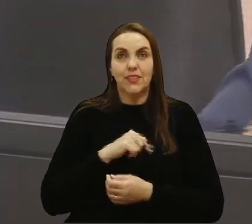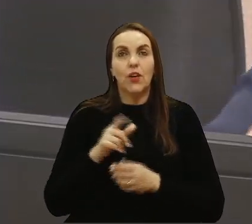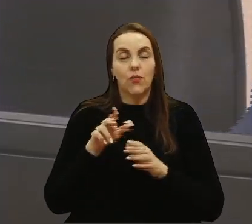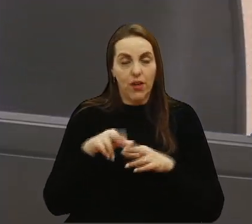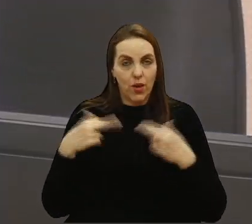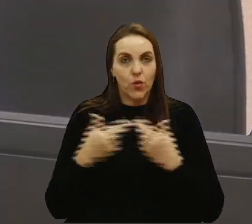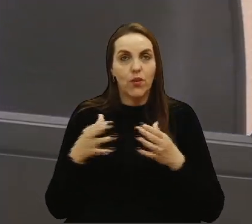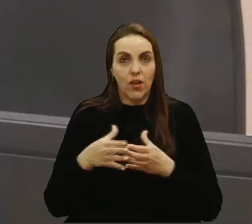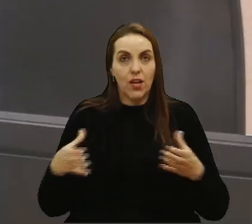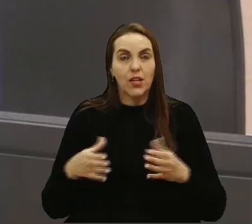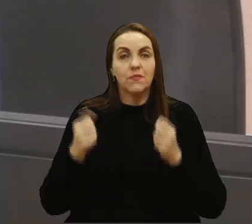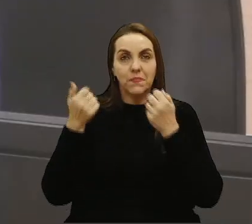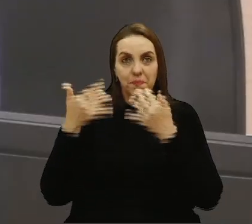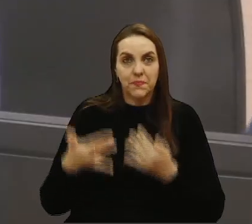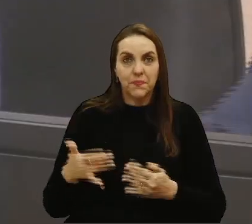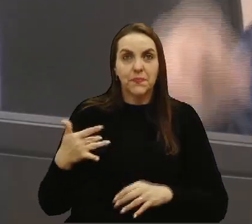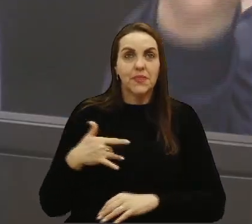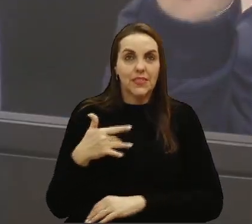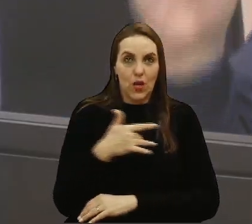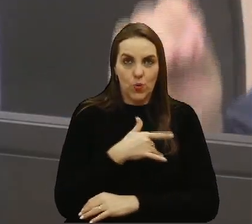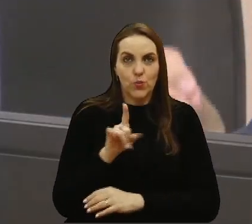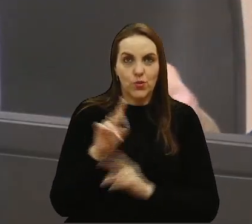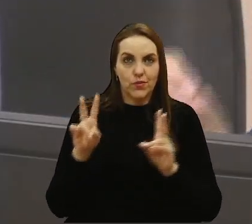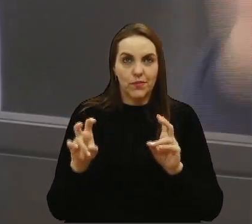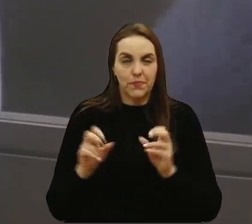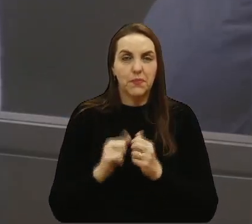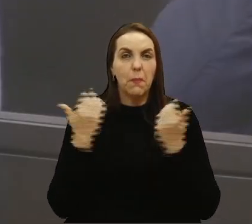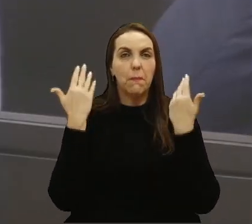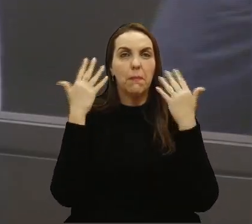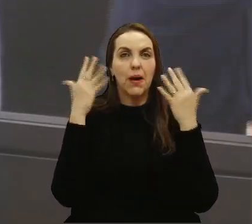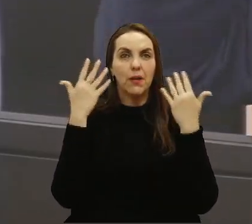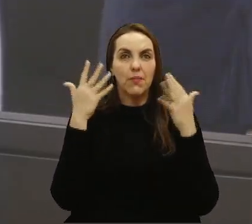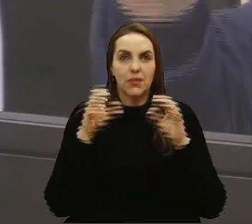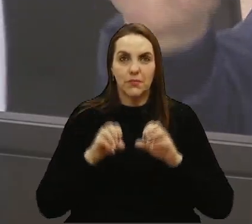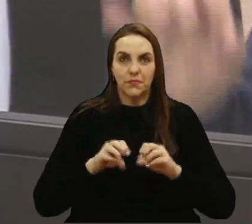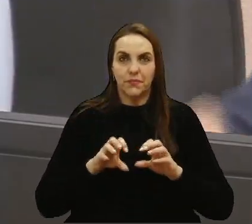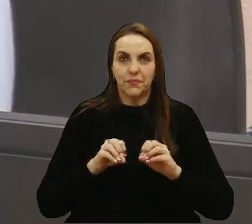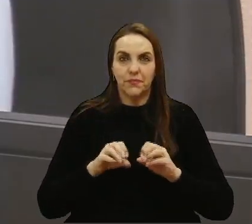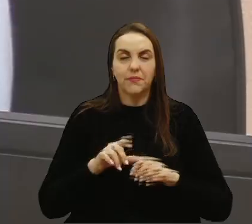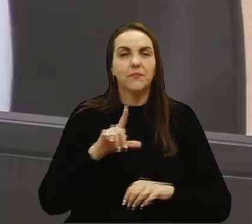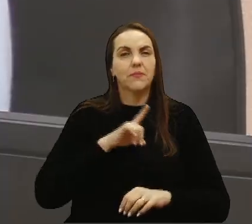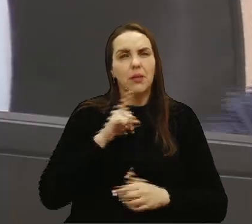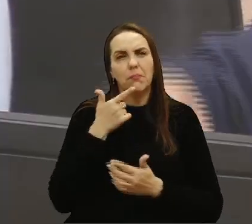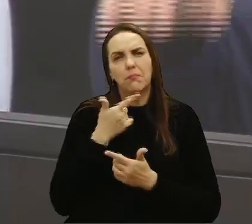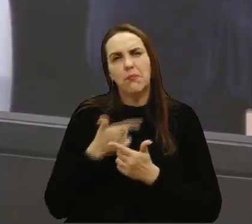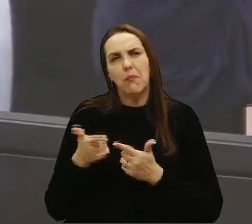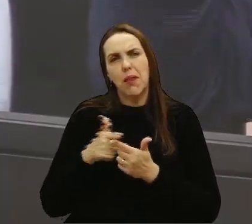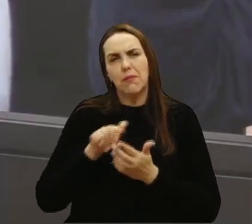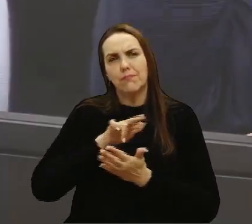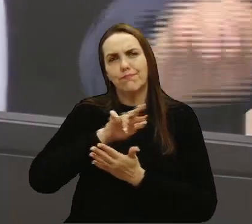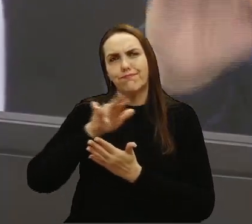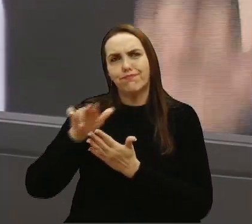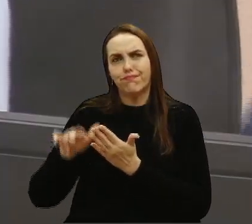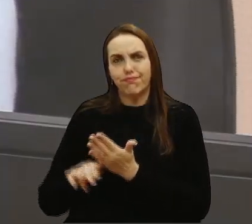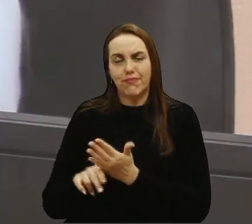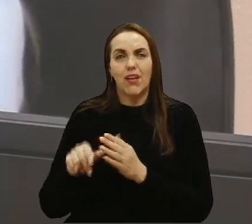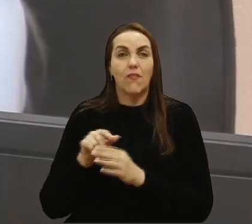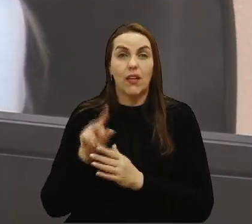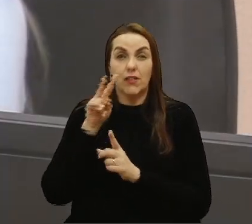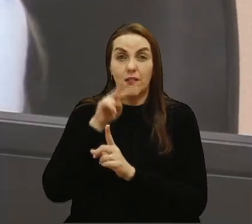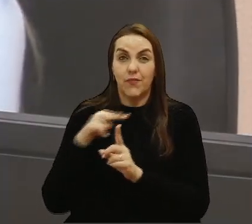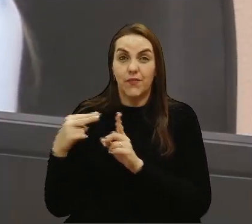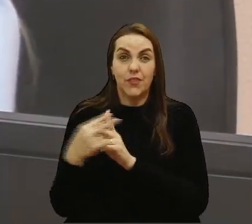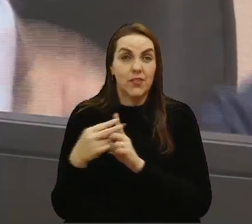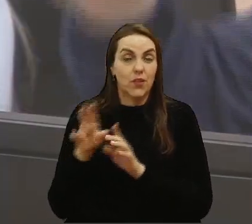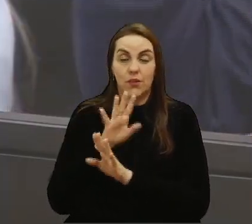expediente para falar sobre o tema da saúde. Parabéns à educação, que tem muitos problemas. Eu tenho várias visões discordantes